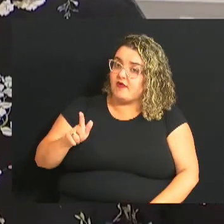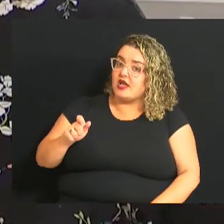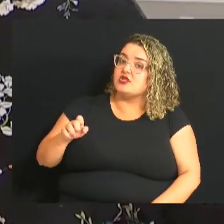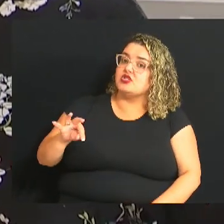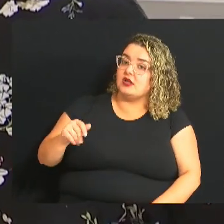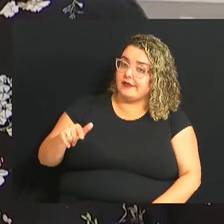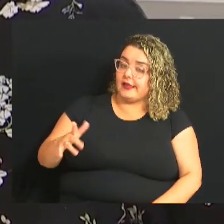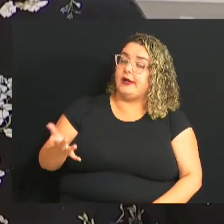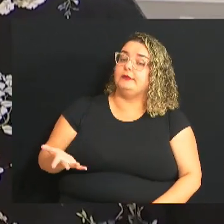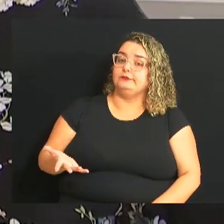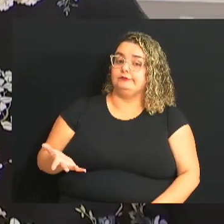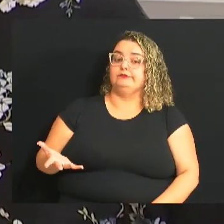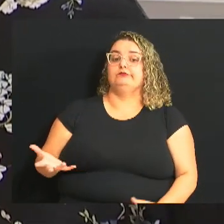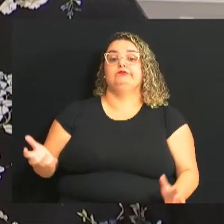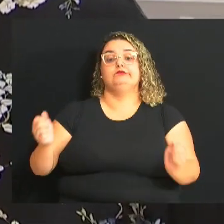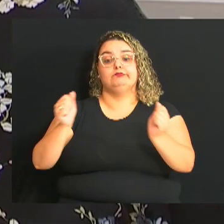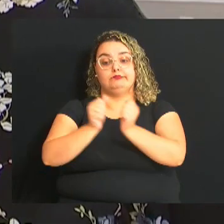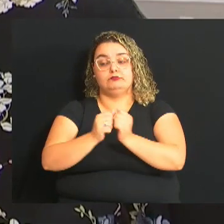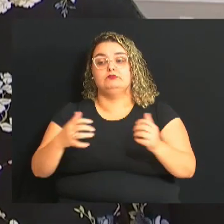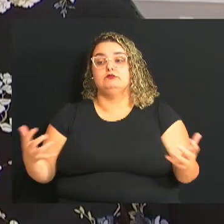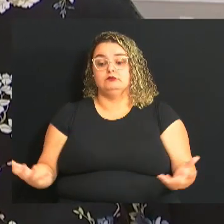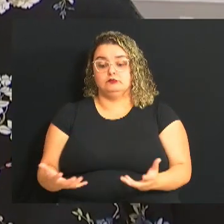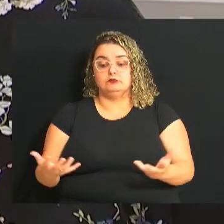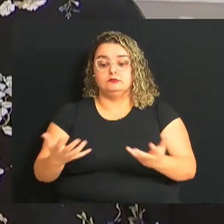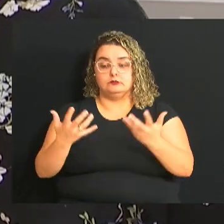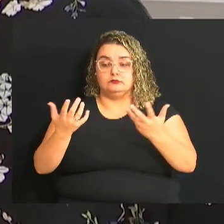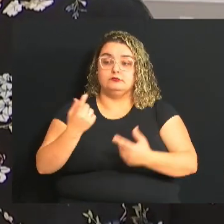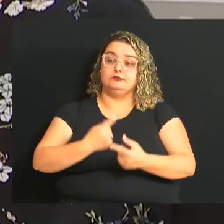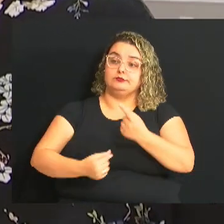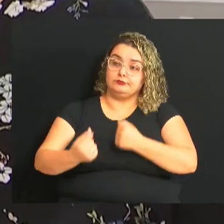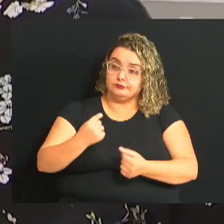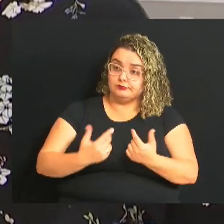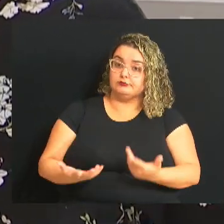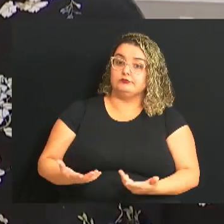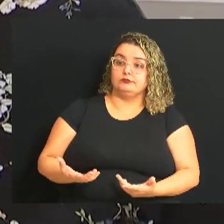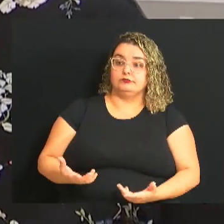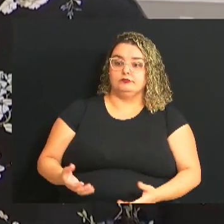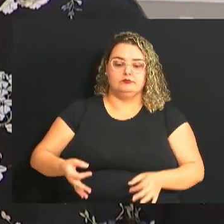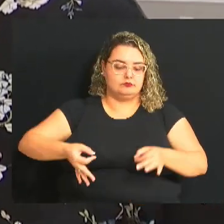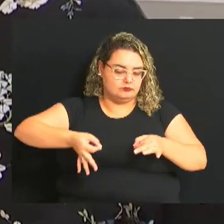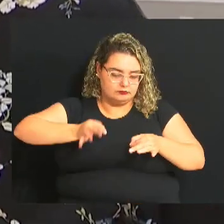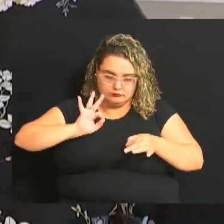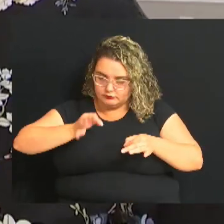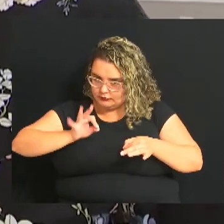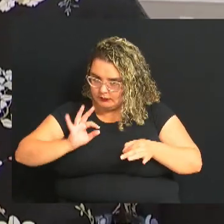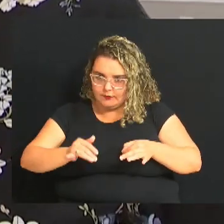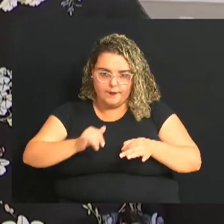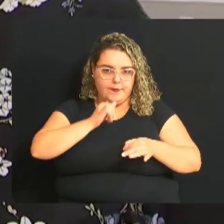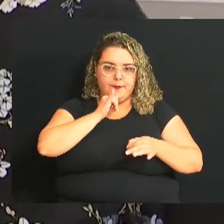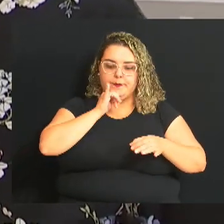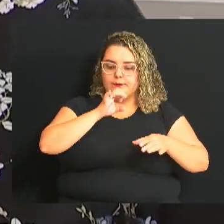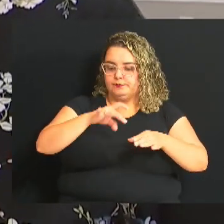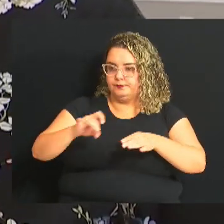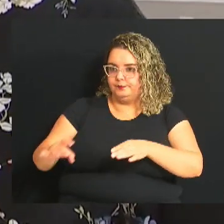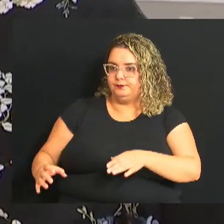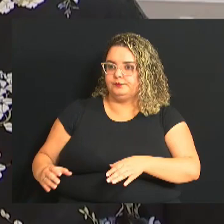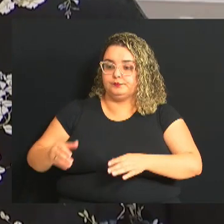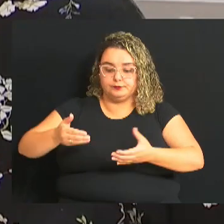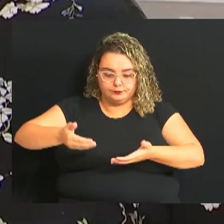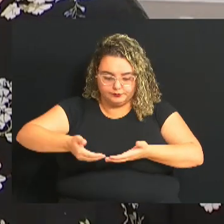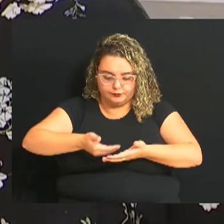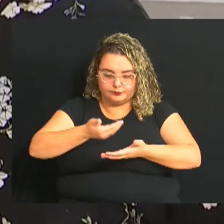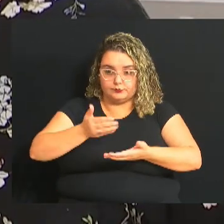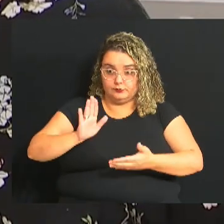associado a uma produção de valor econômico, uma cultura cafeira, plantação de abacates, como já foi